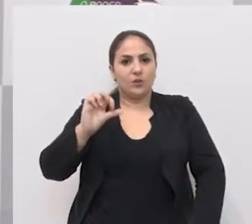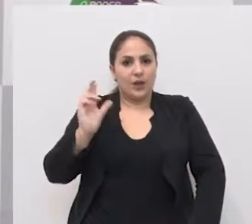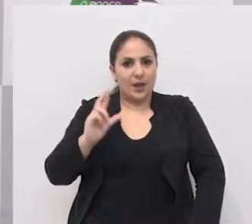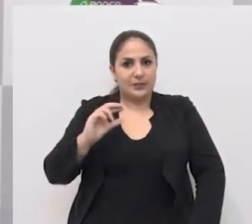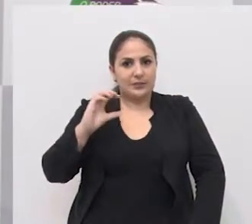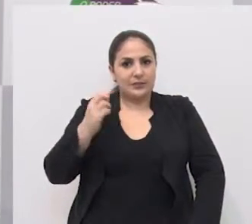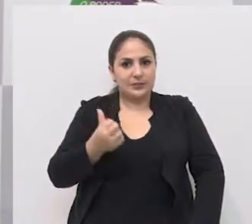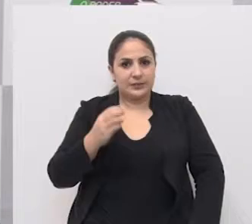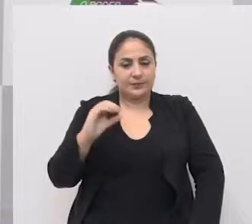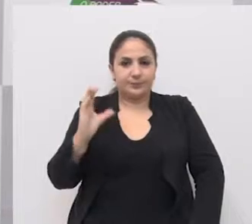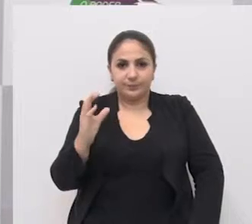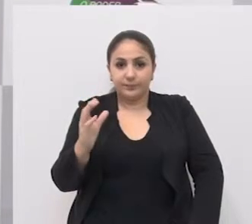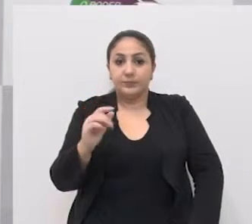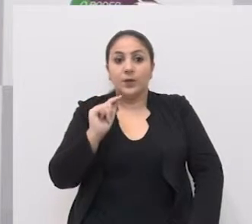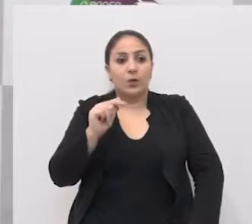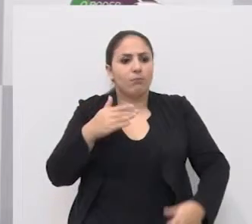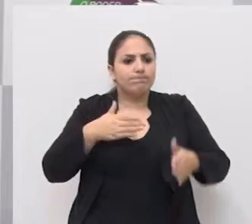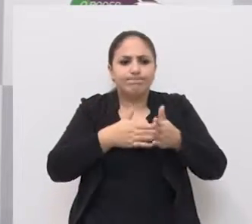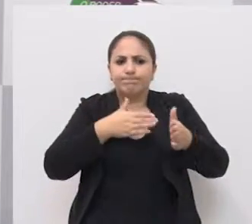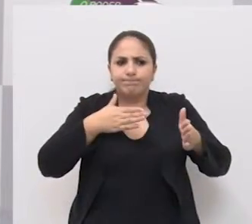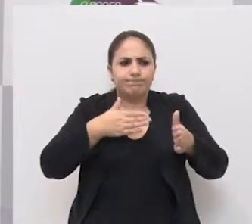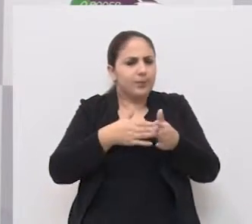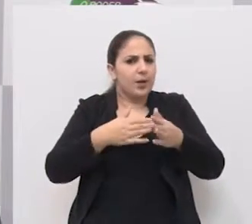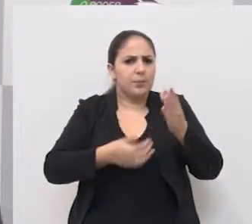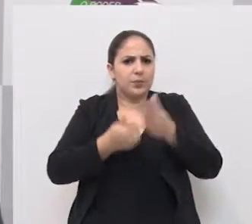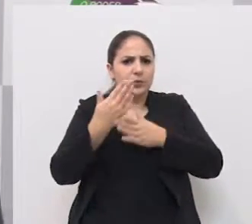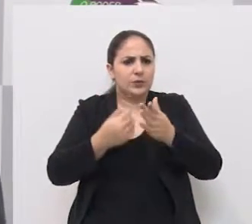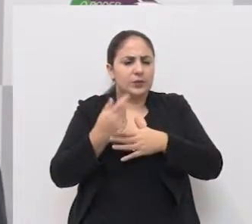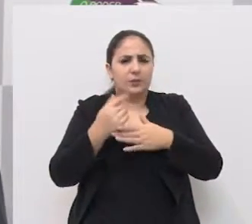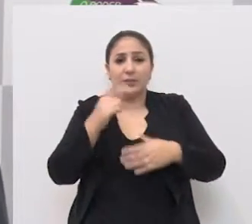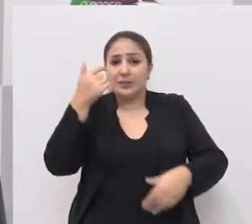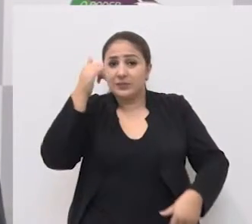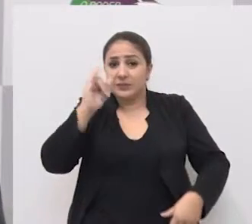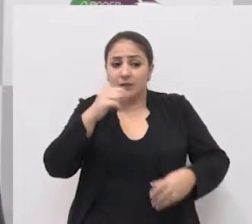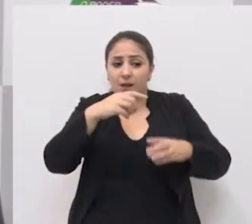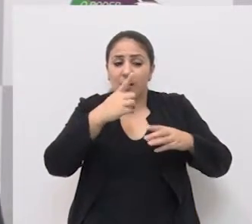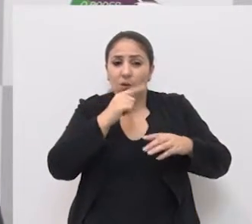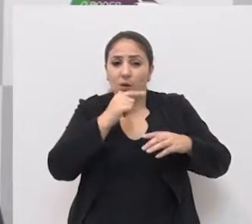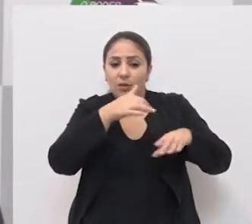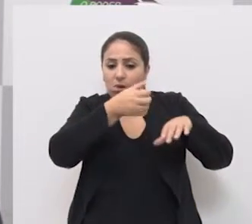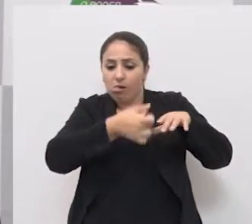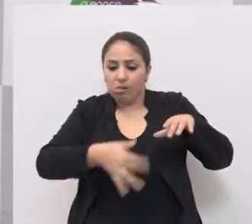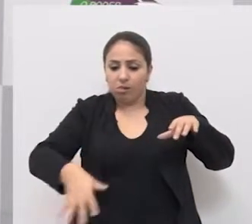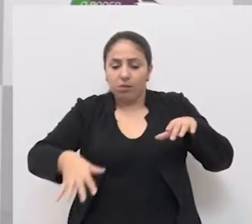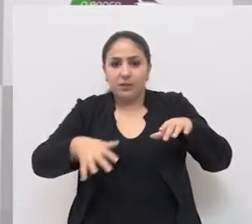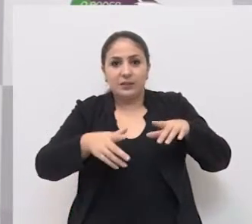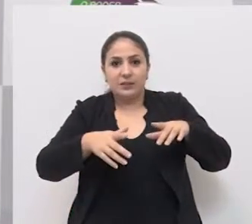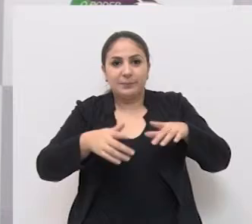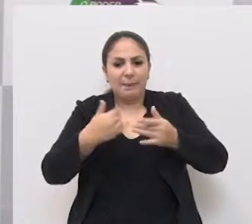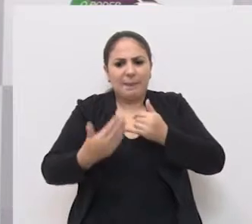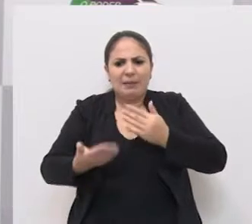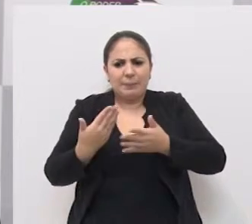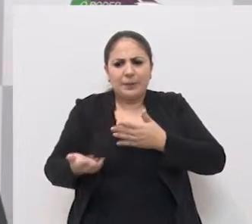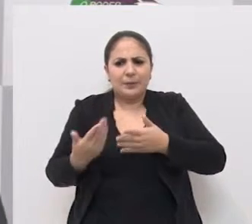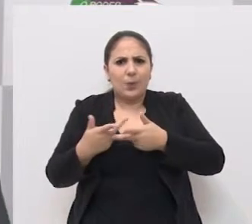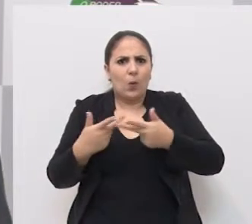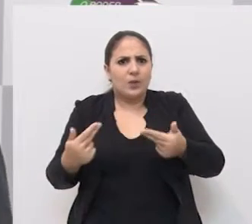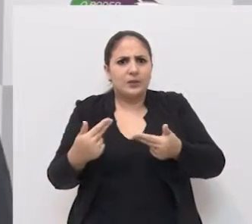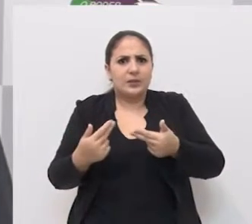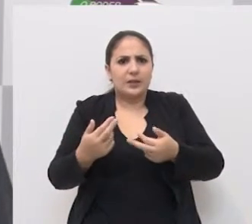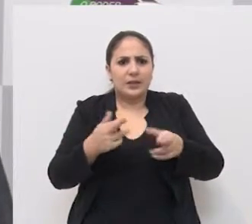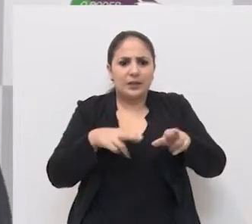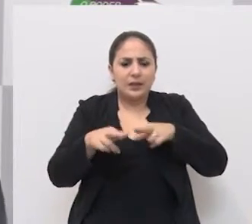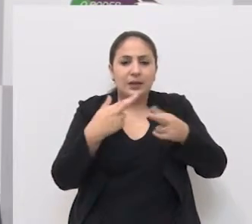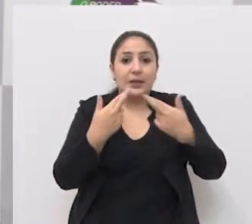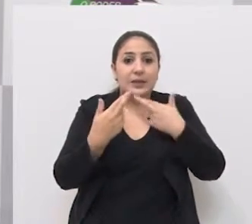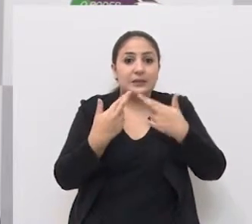R$ 9,60 vai inviabilizar a produção, vai inviabilizar o escoamento, né, de muitos negócios que partem de Passo